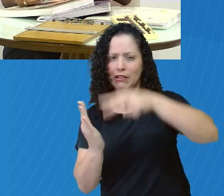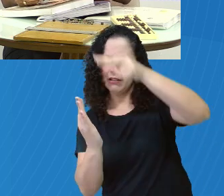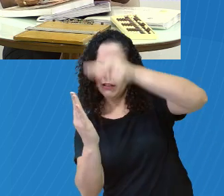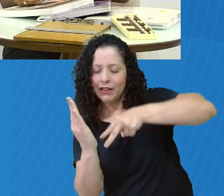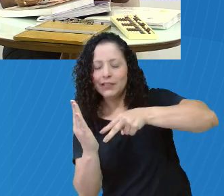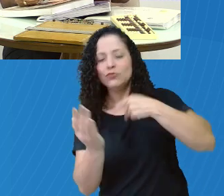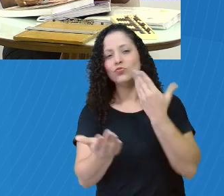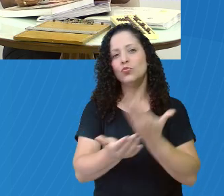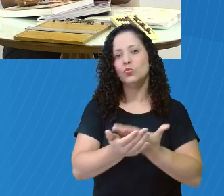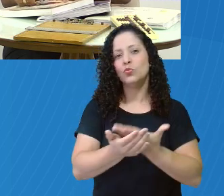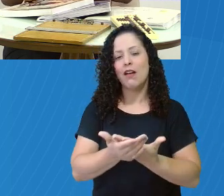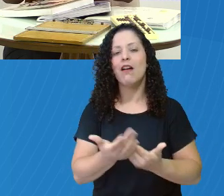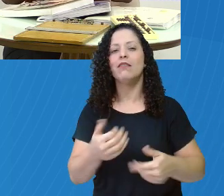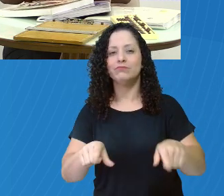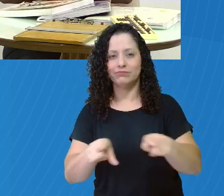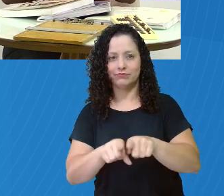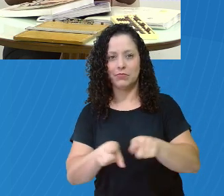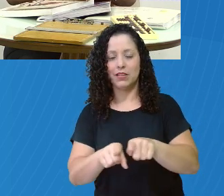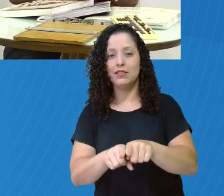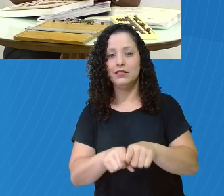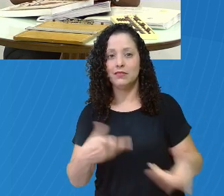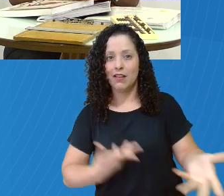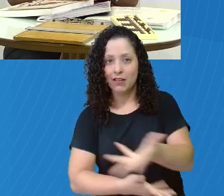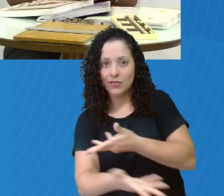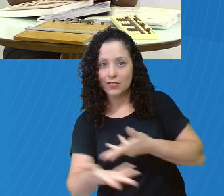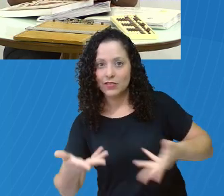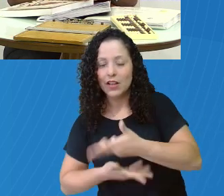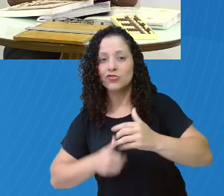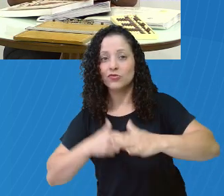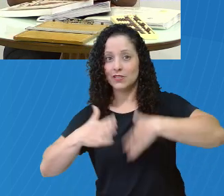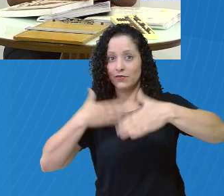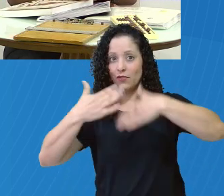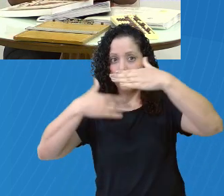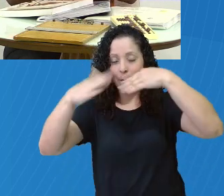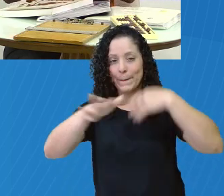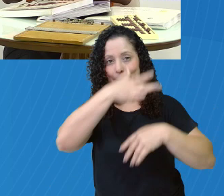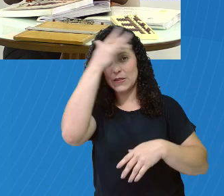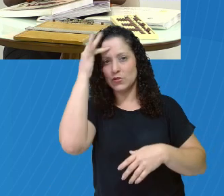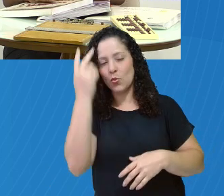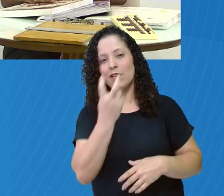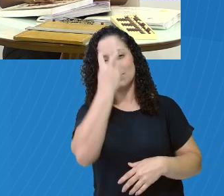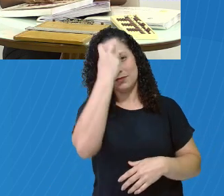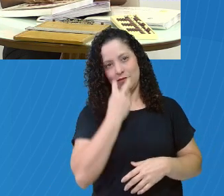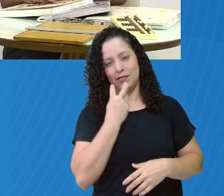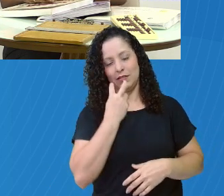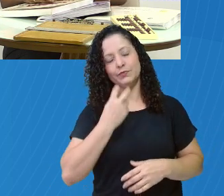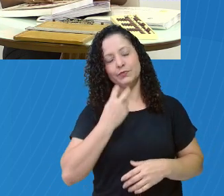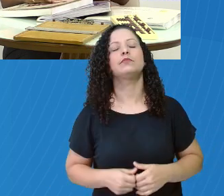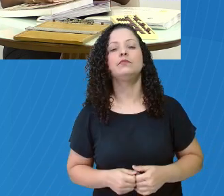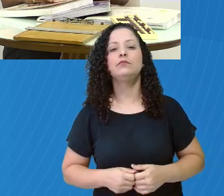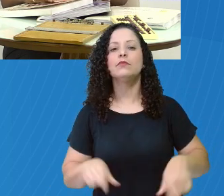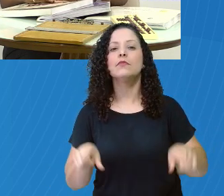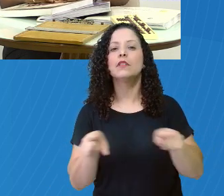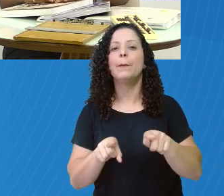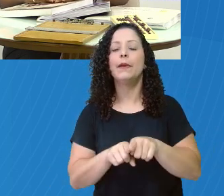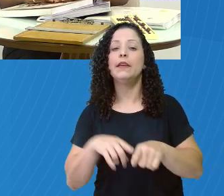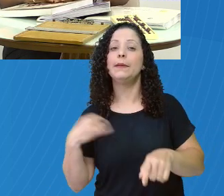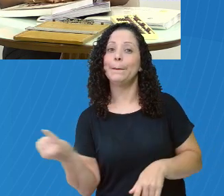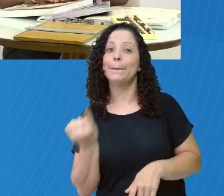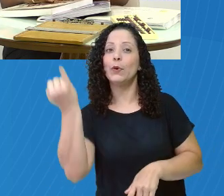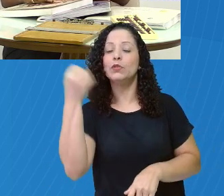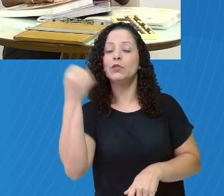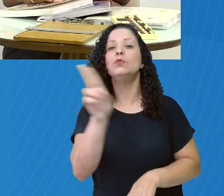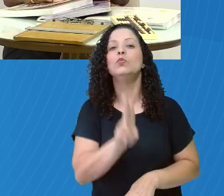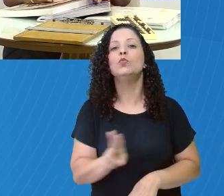trabalhar muitas outras questões relacionadas ao desenvolvimento da pessoa cega. Então, outra coisa importante também é a escrita em